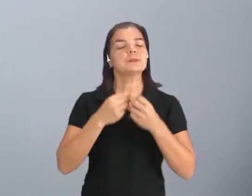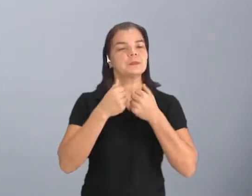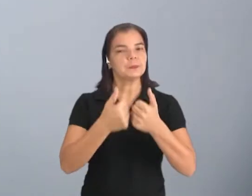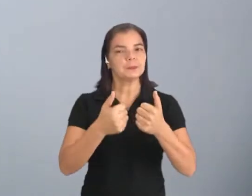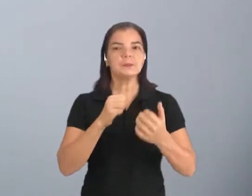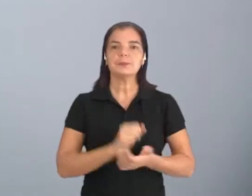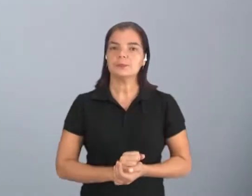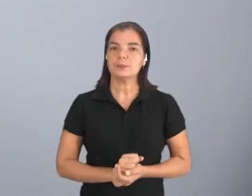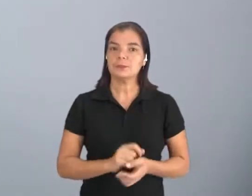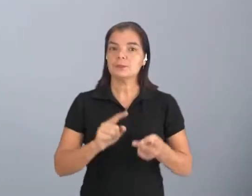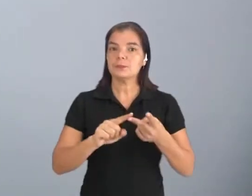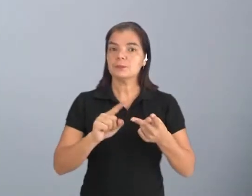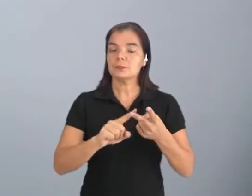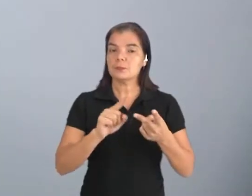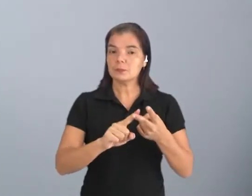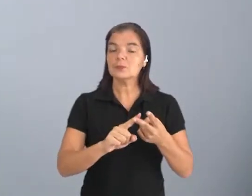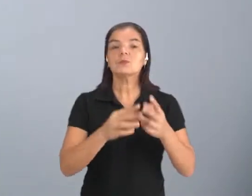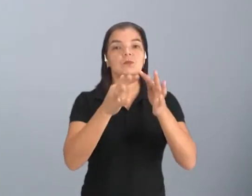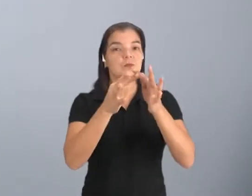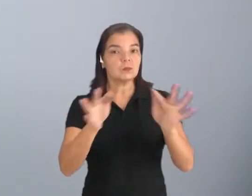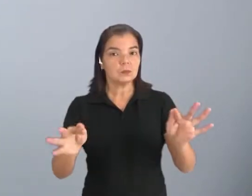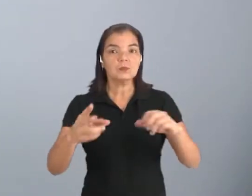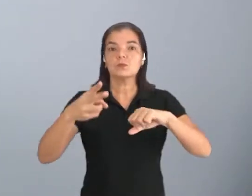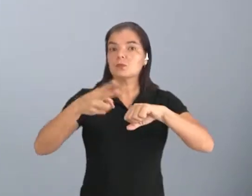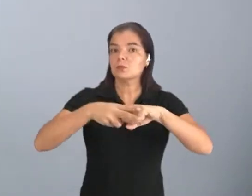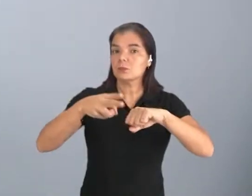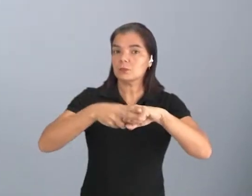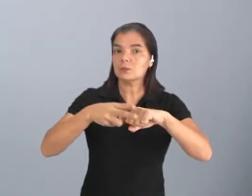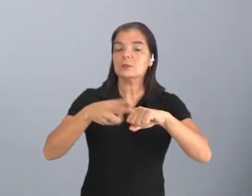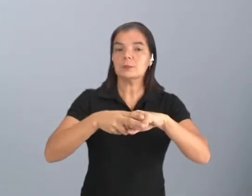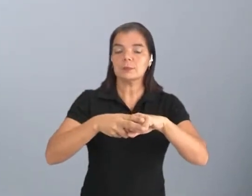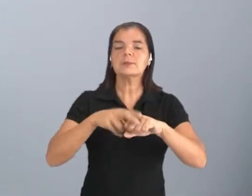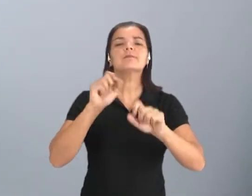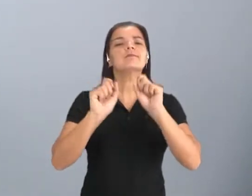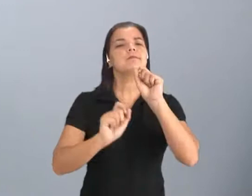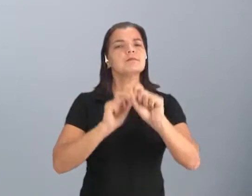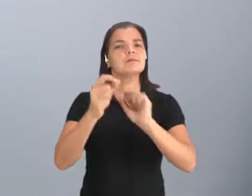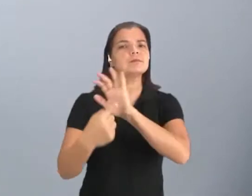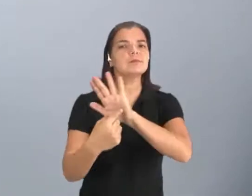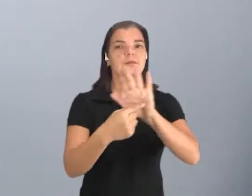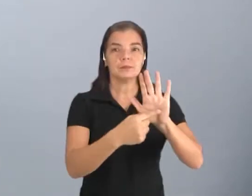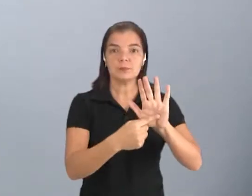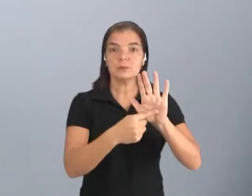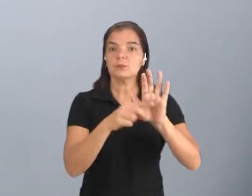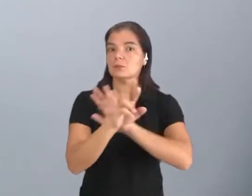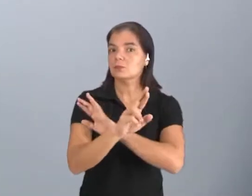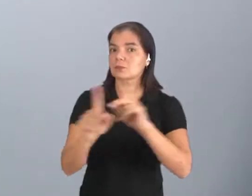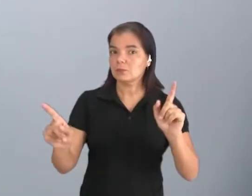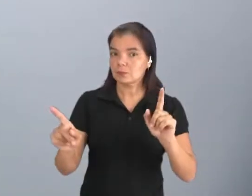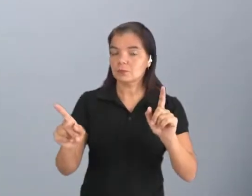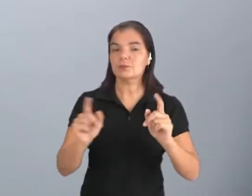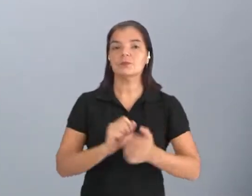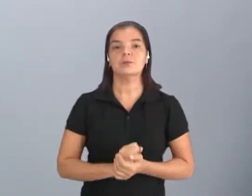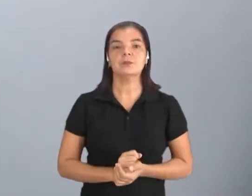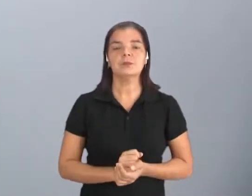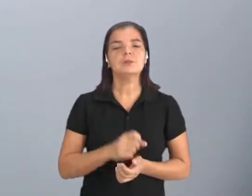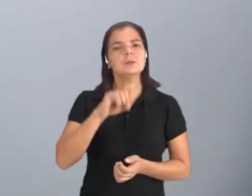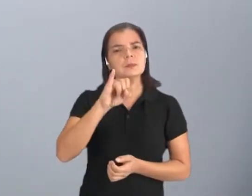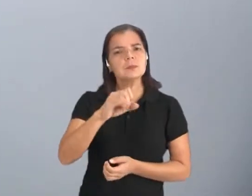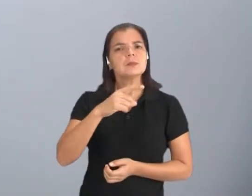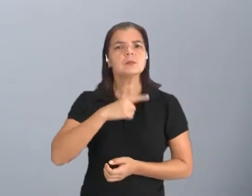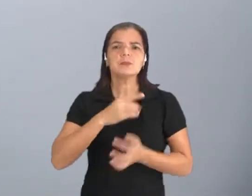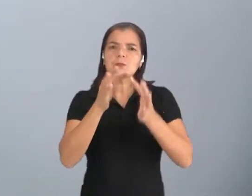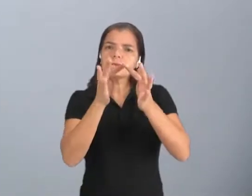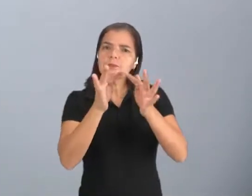bem. As orações, os verbos aí, eles podem aparecer de formas diferentes. Então, se eu tiver